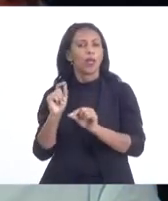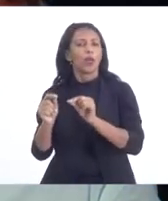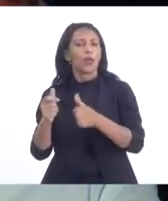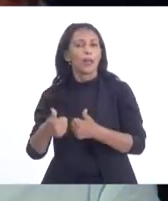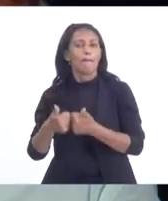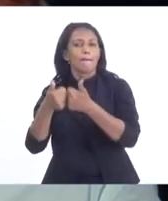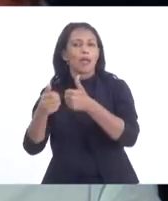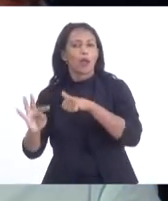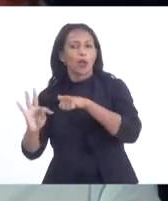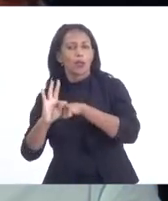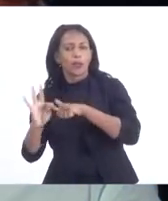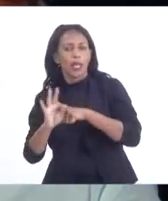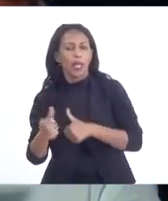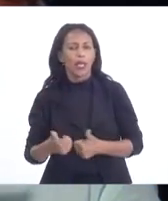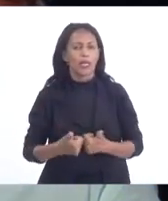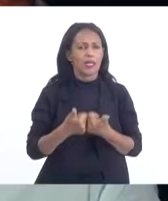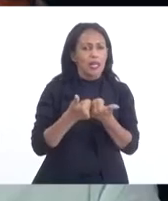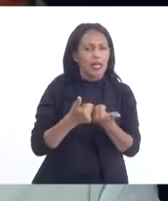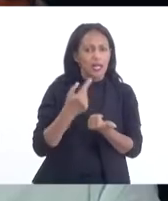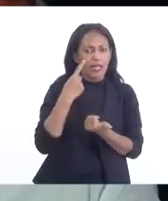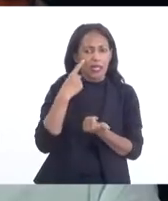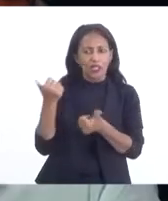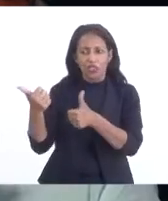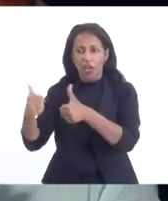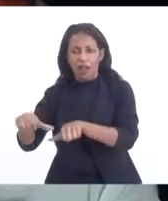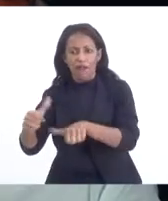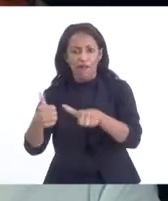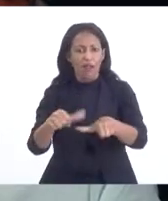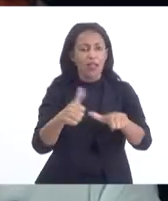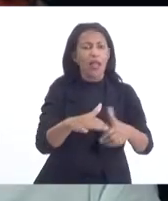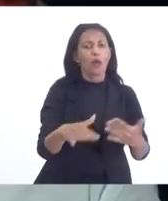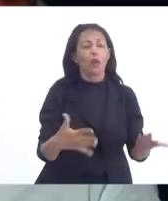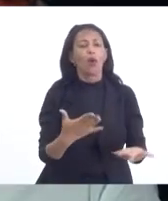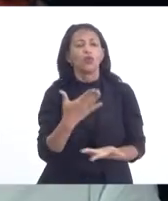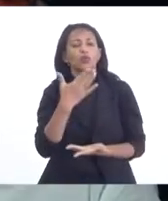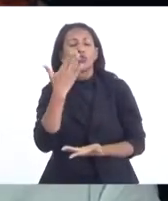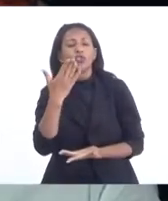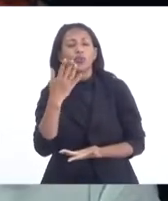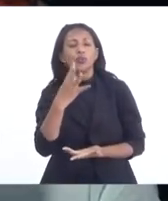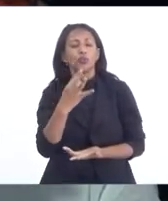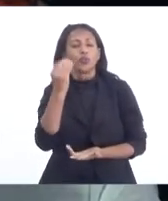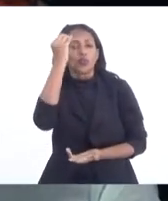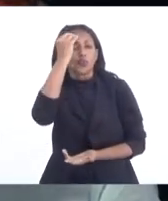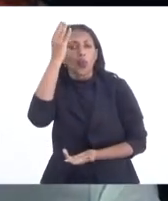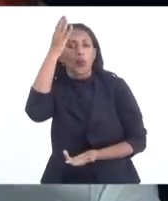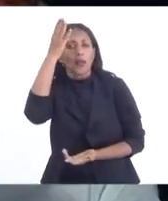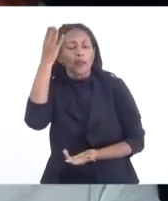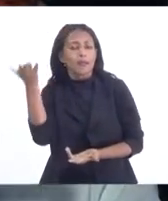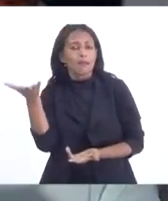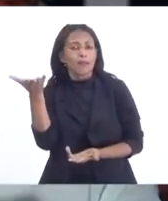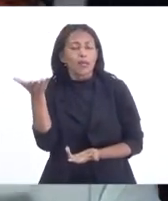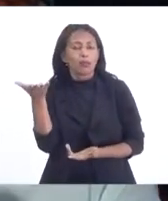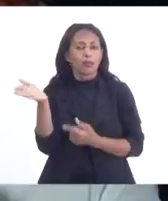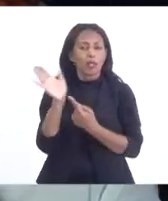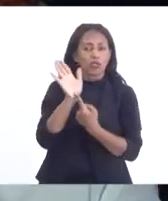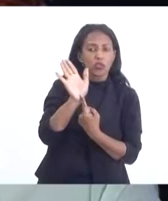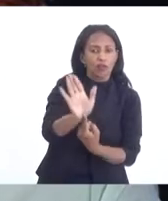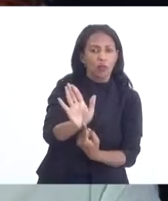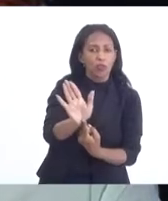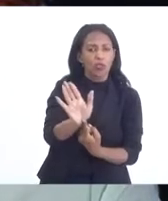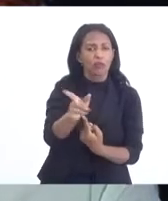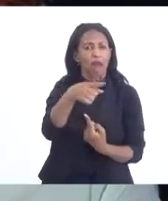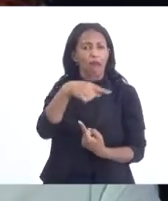melhor técnica, é a gente prever que tipo de conhecimento a gente vai colocar, sobretudo para passar nos veranicos, que aqui é muito